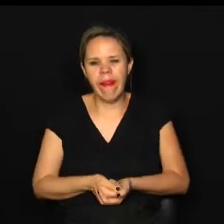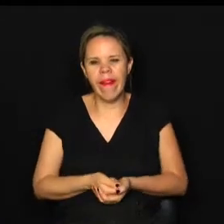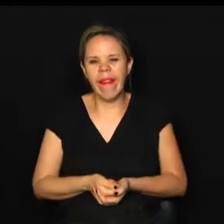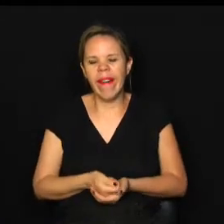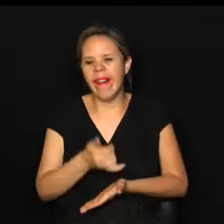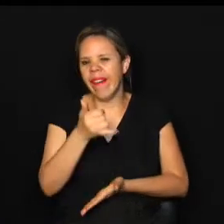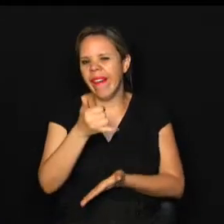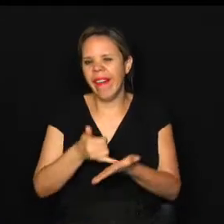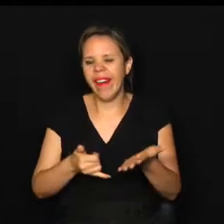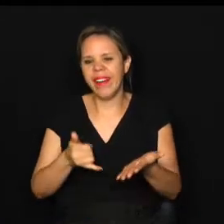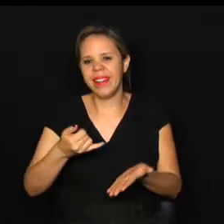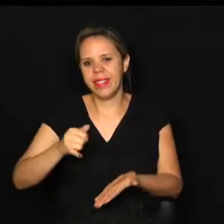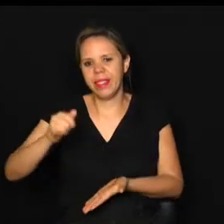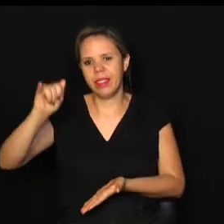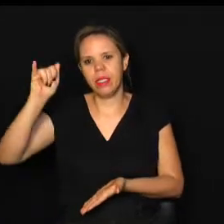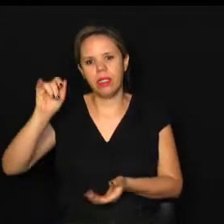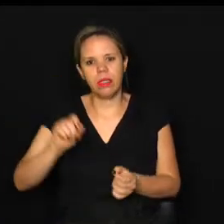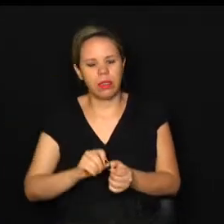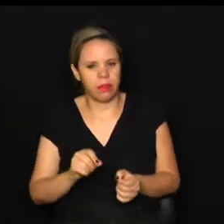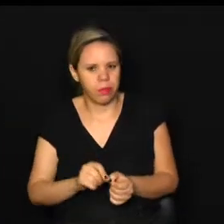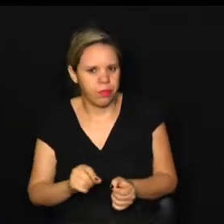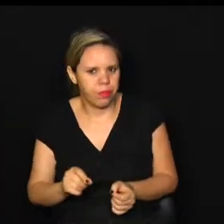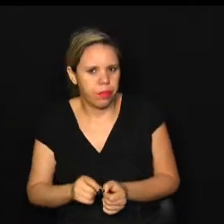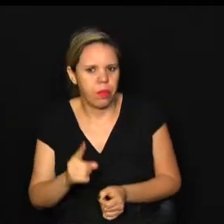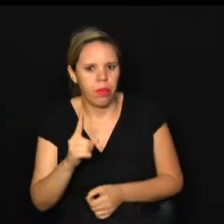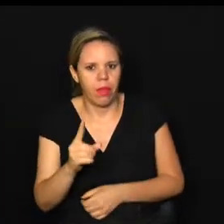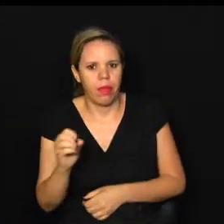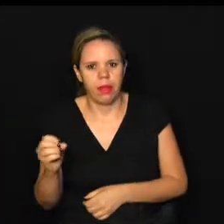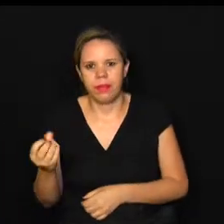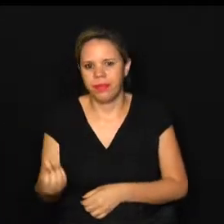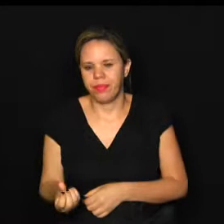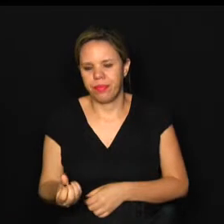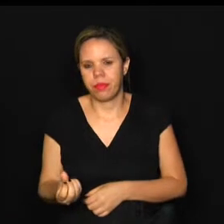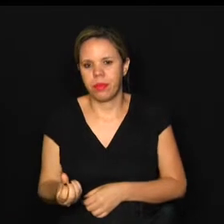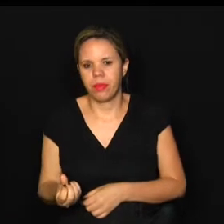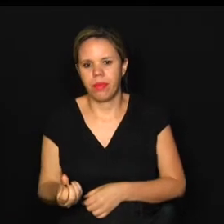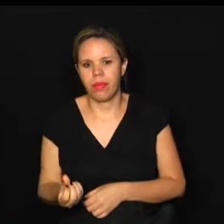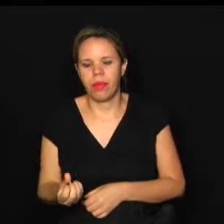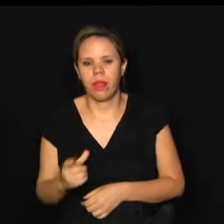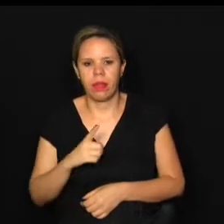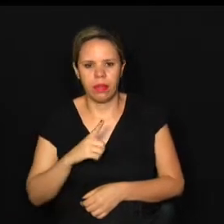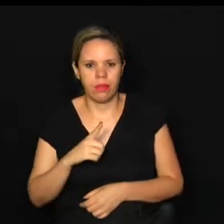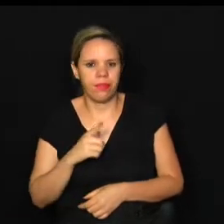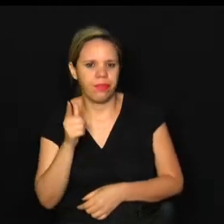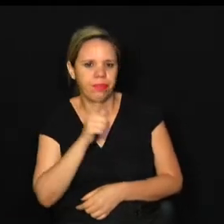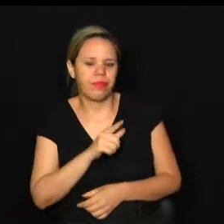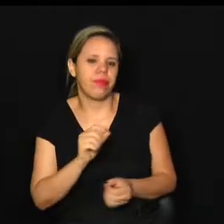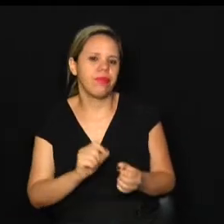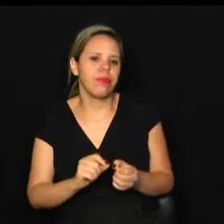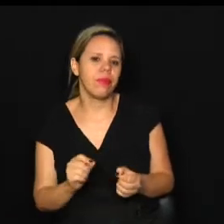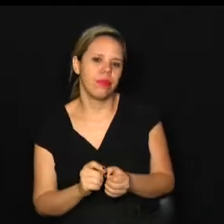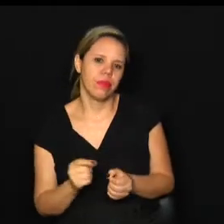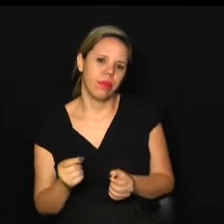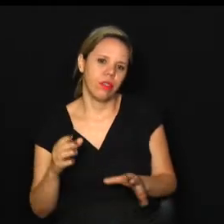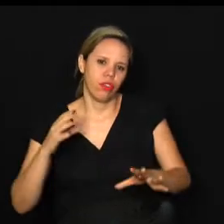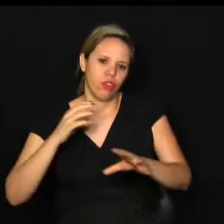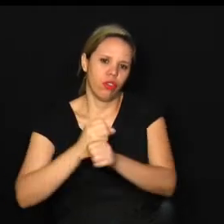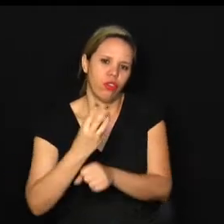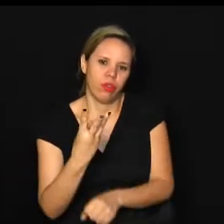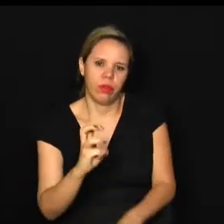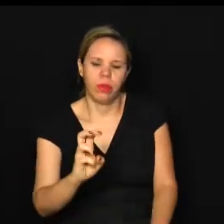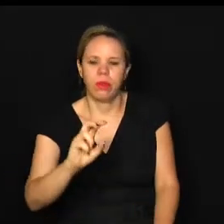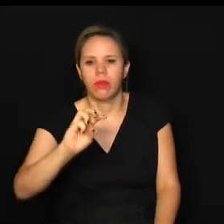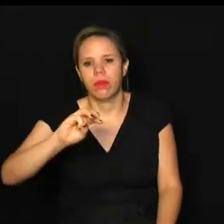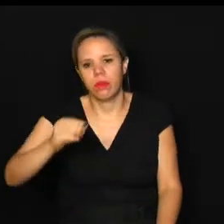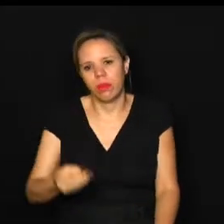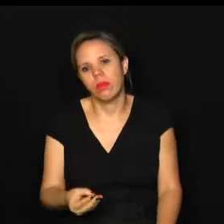encargos da dívida, a previsão orçamentária é de 106 milhões e 400, foram empenhados 87 milhões e 300 e desse total, 35 milhões e